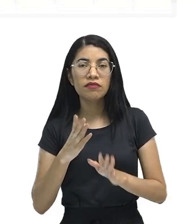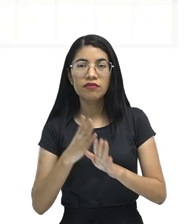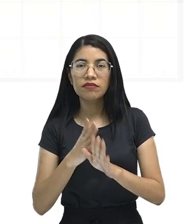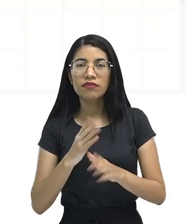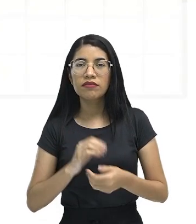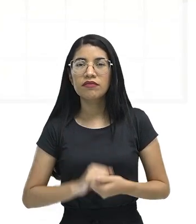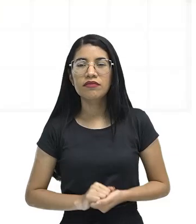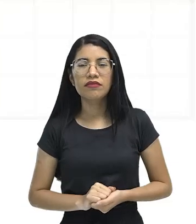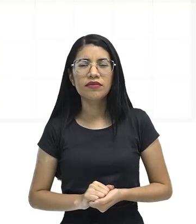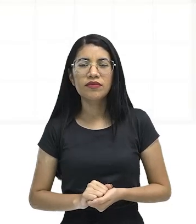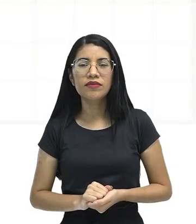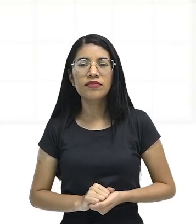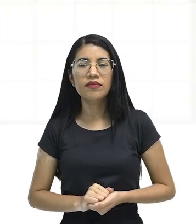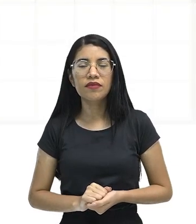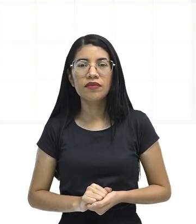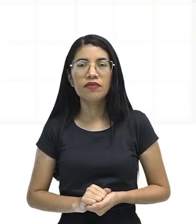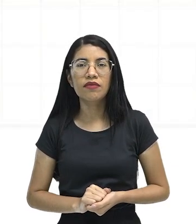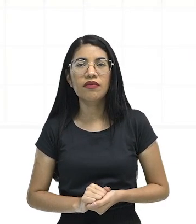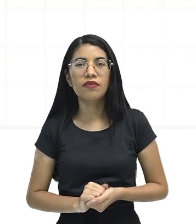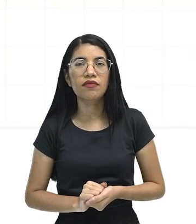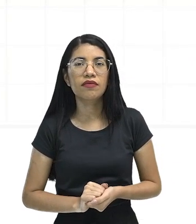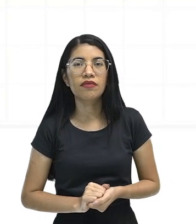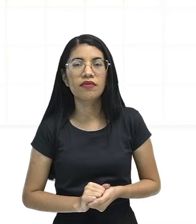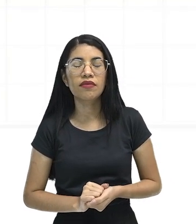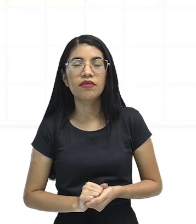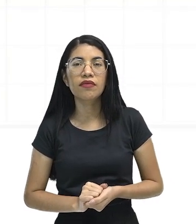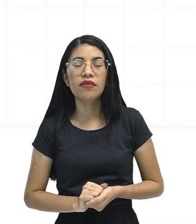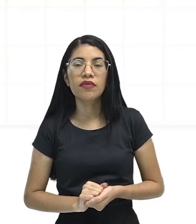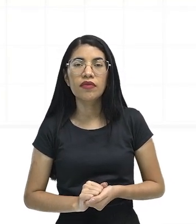bem? Então, a média